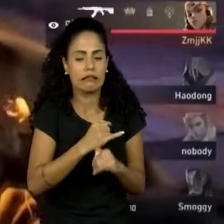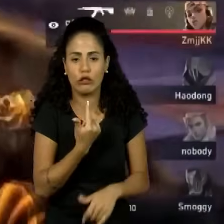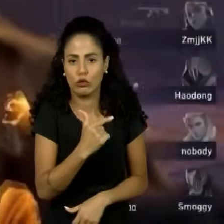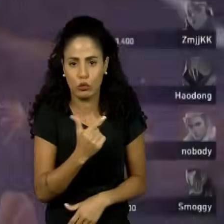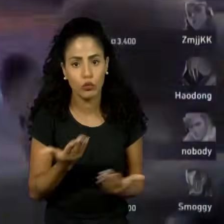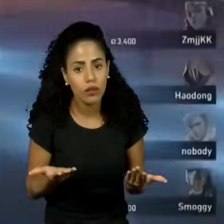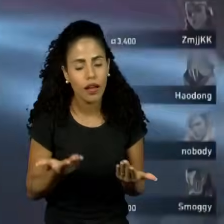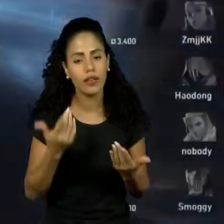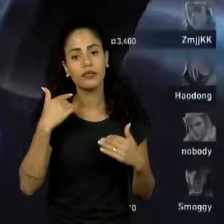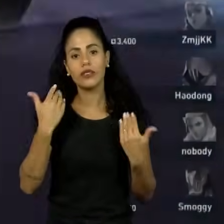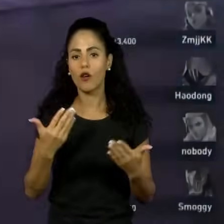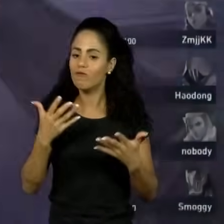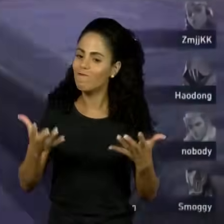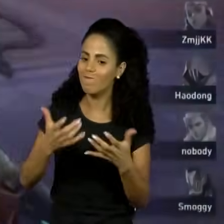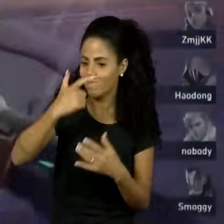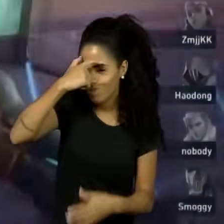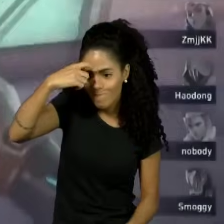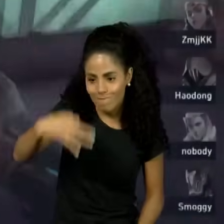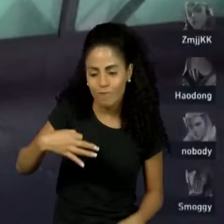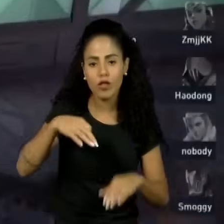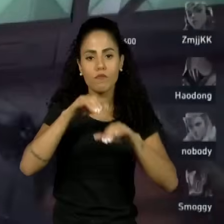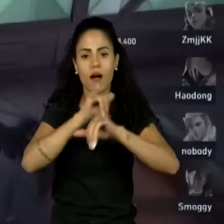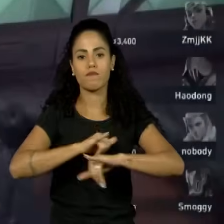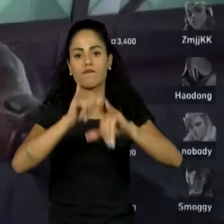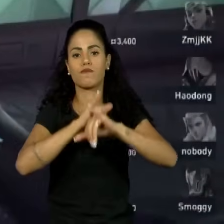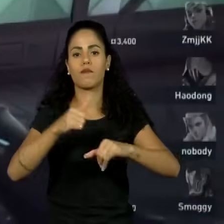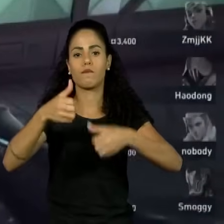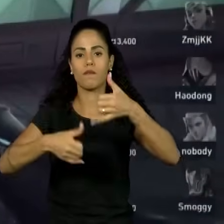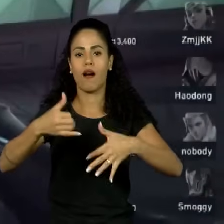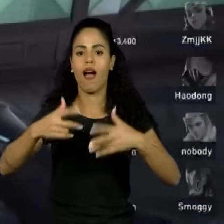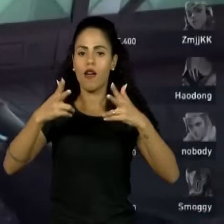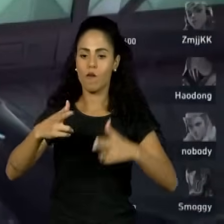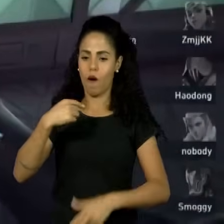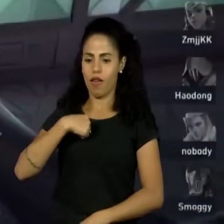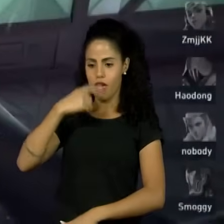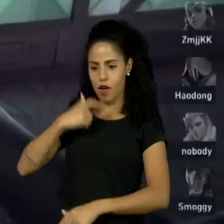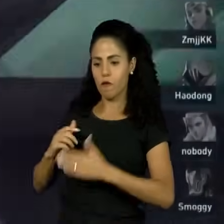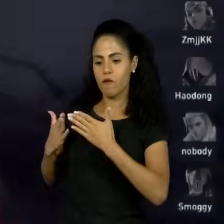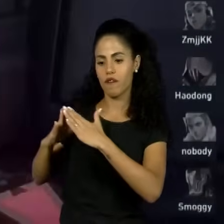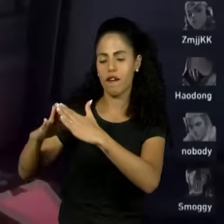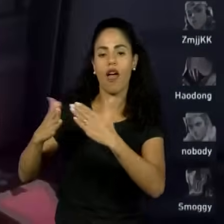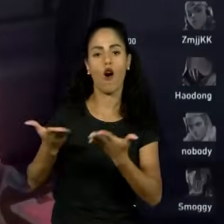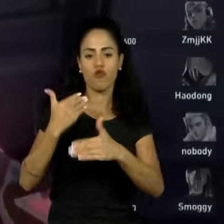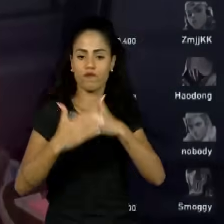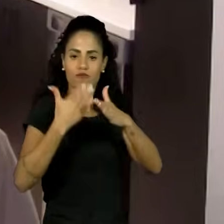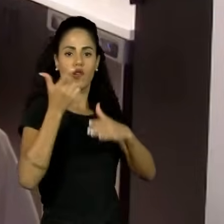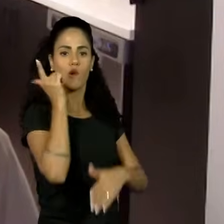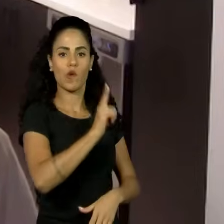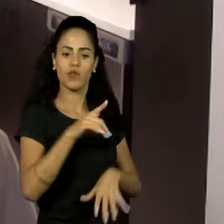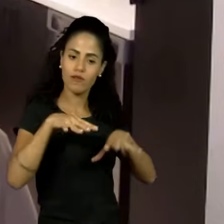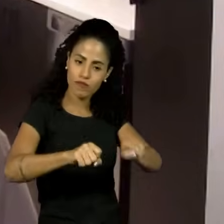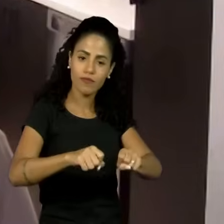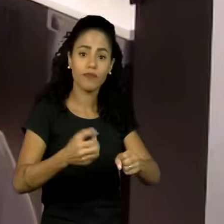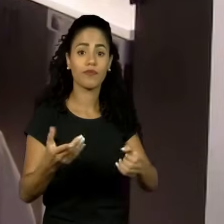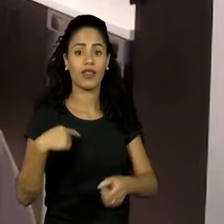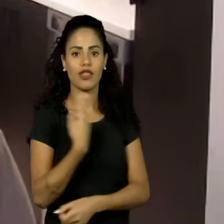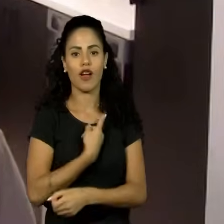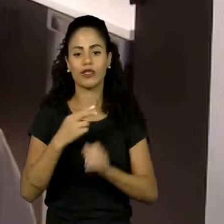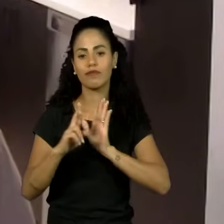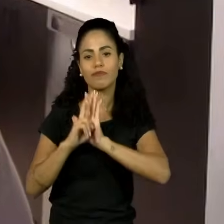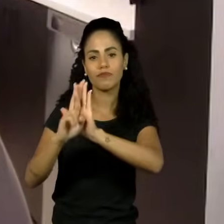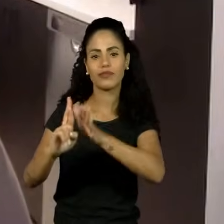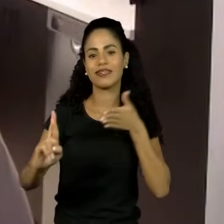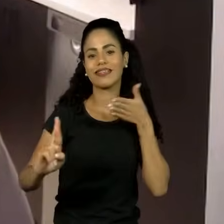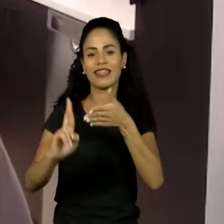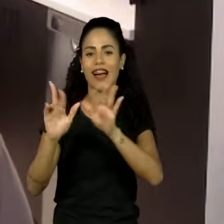sociais, mais conscientização, para que tenha mais pessoas como eu que saiu da favela para participar dos campeonatos. A gente representa o nosso sonho, representa o sonho da